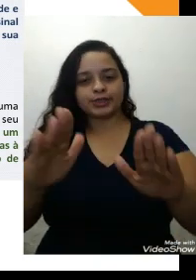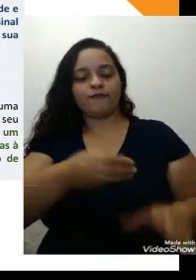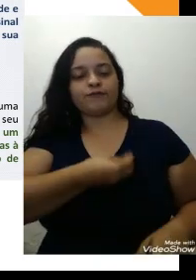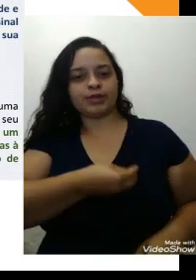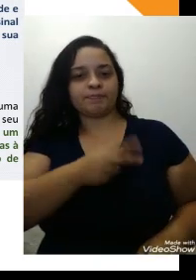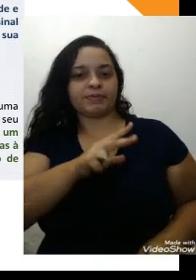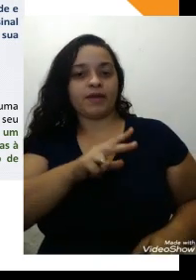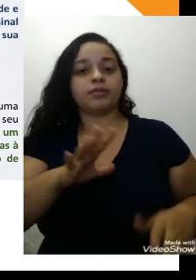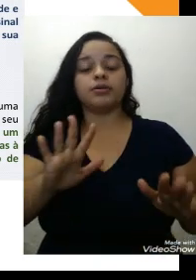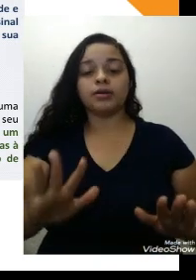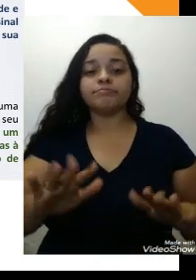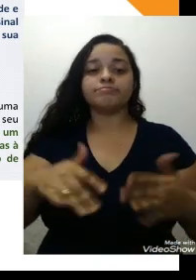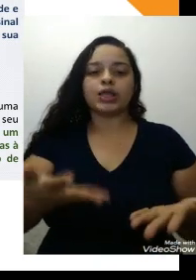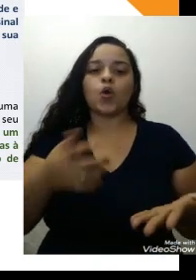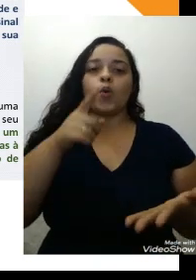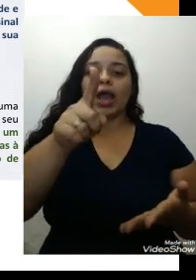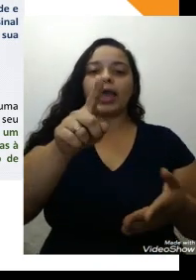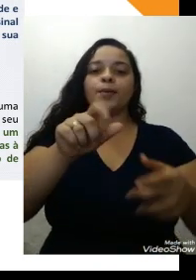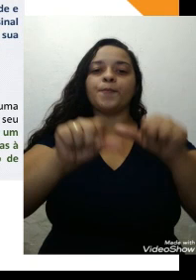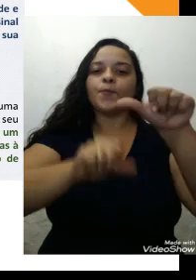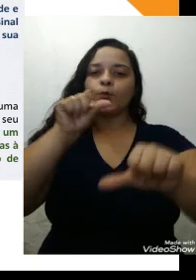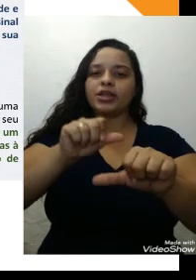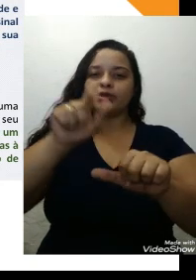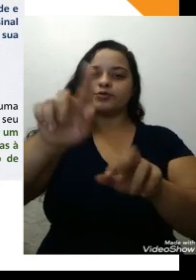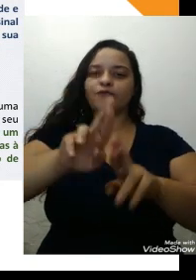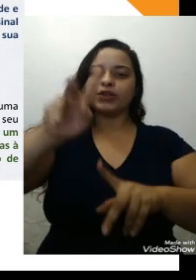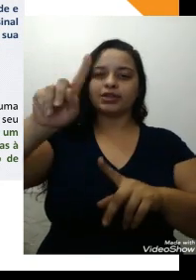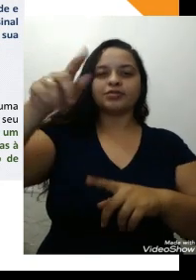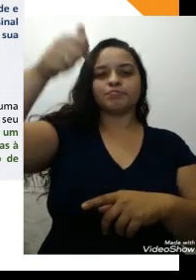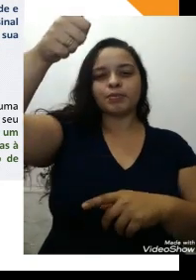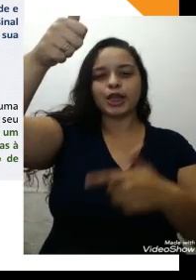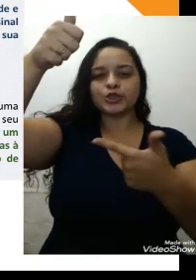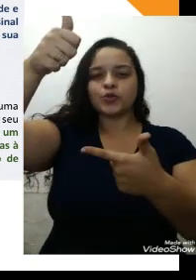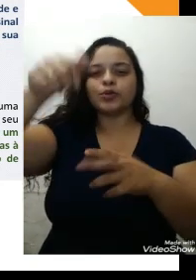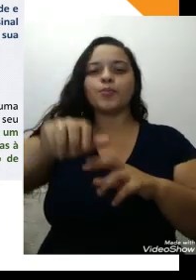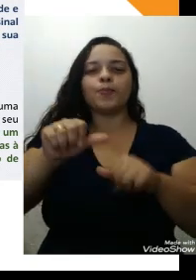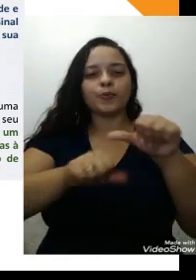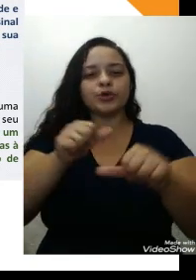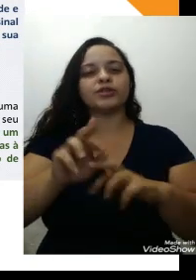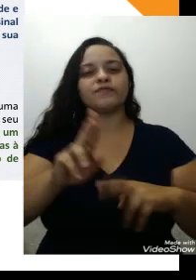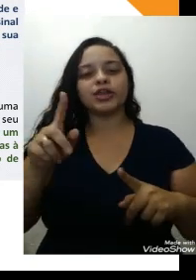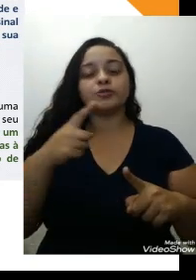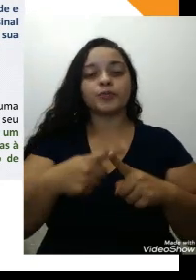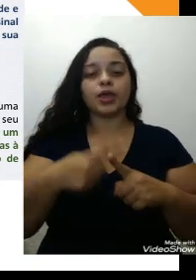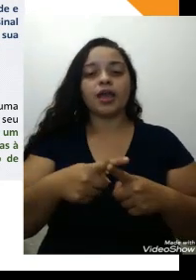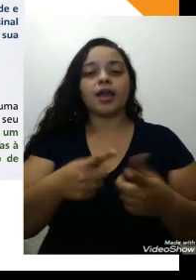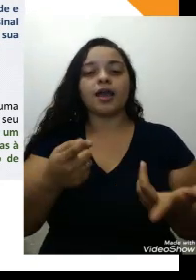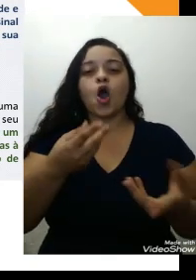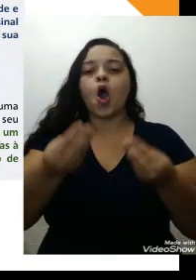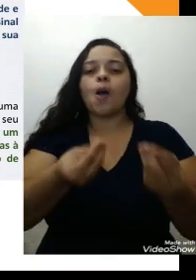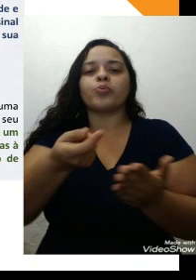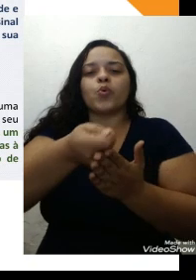tese explícita, eu não sei exatamente como o autor do